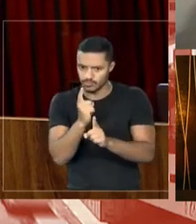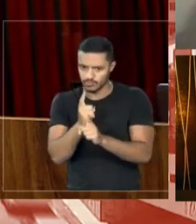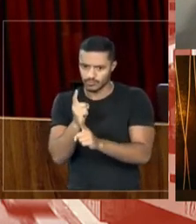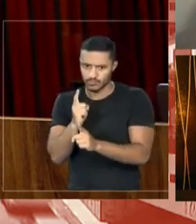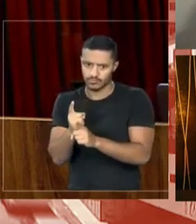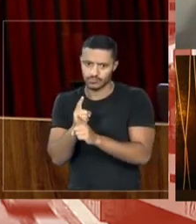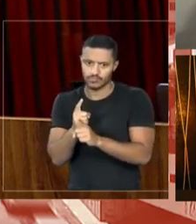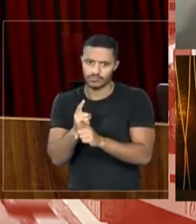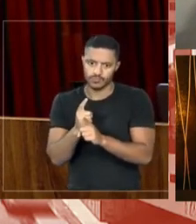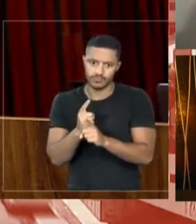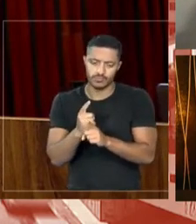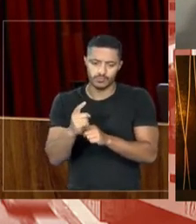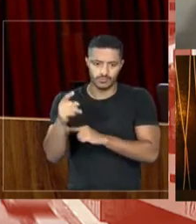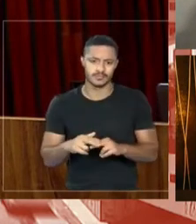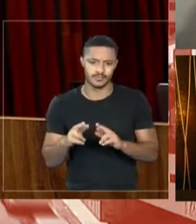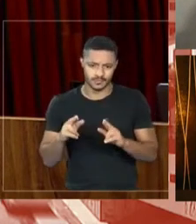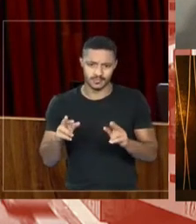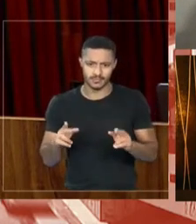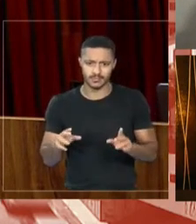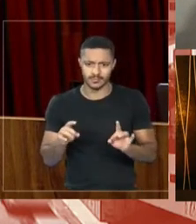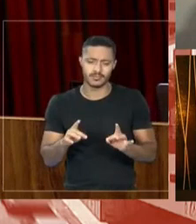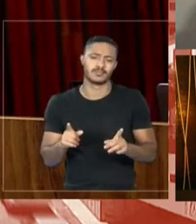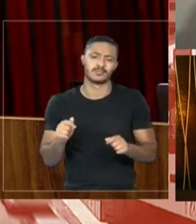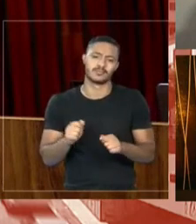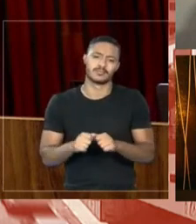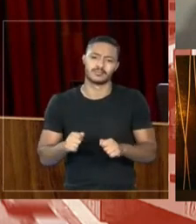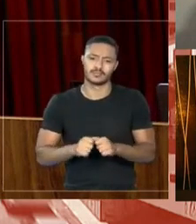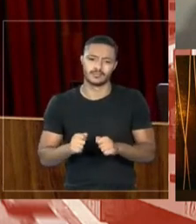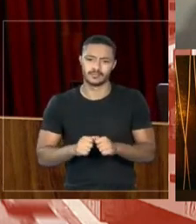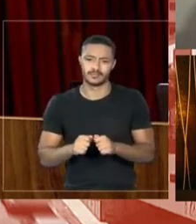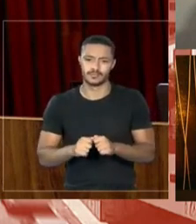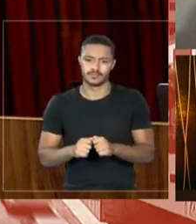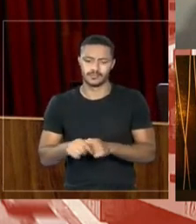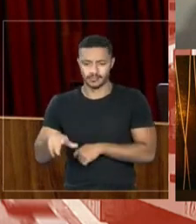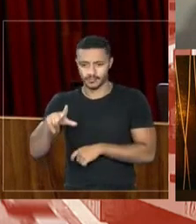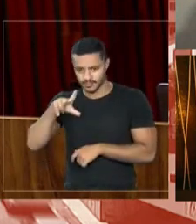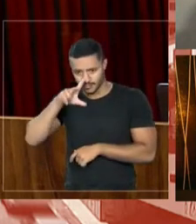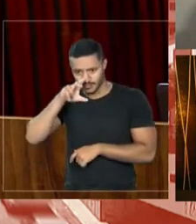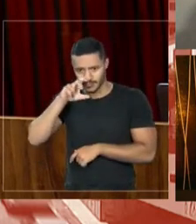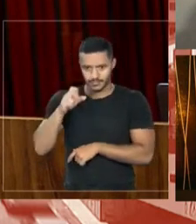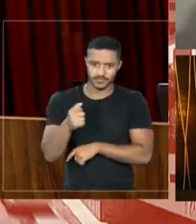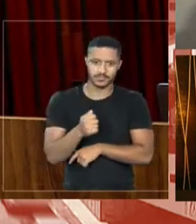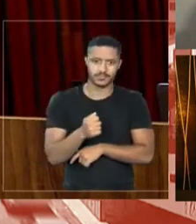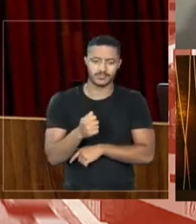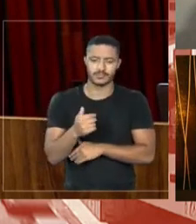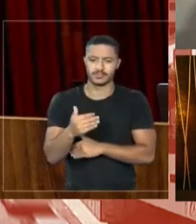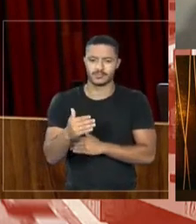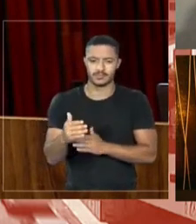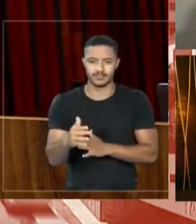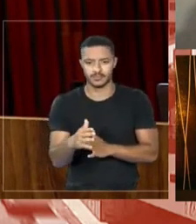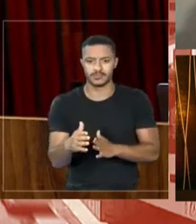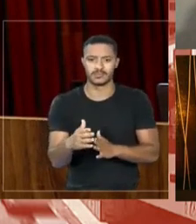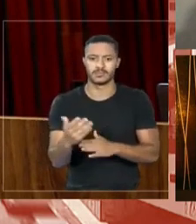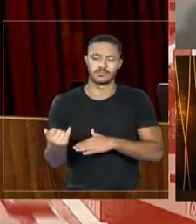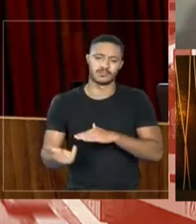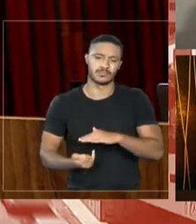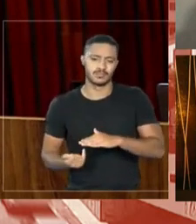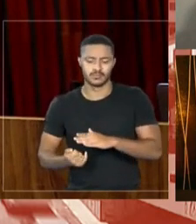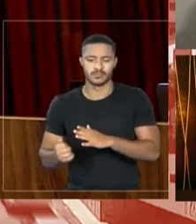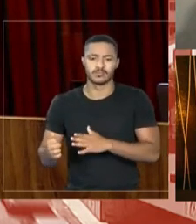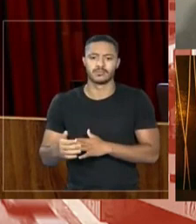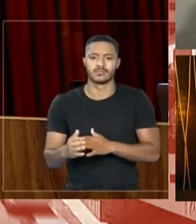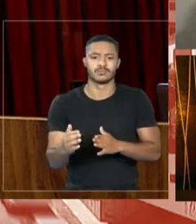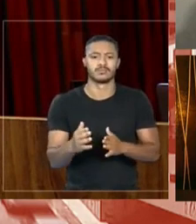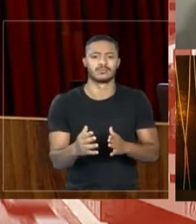brasileira e o segundo ponto que para mim foi o principal da fala dele sobre ele dizer que quem está cometendo